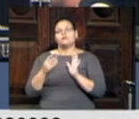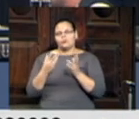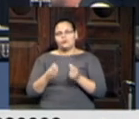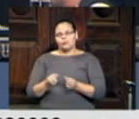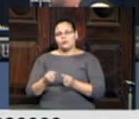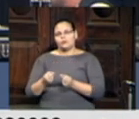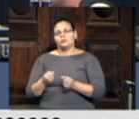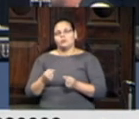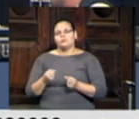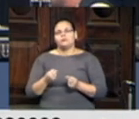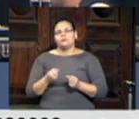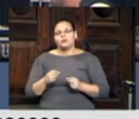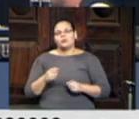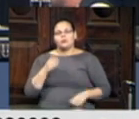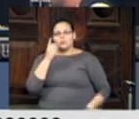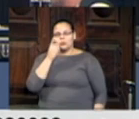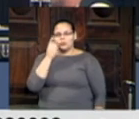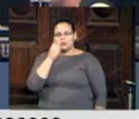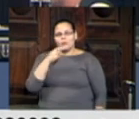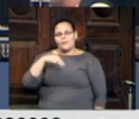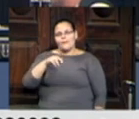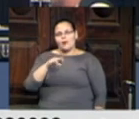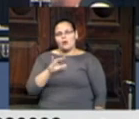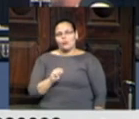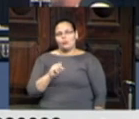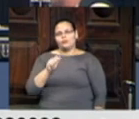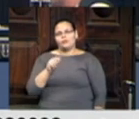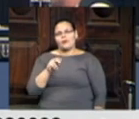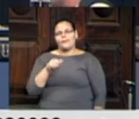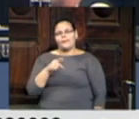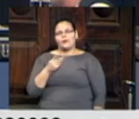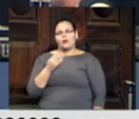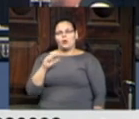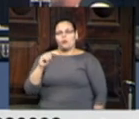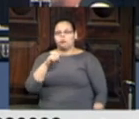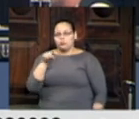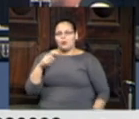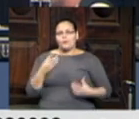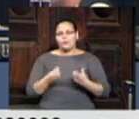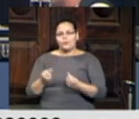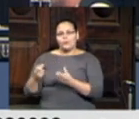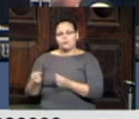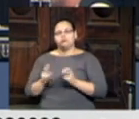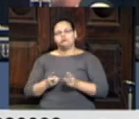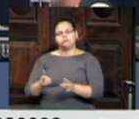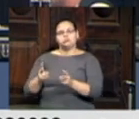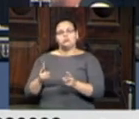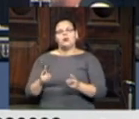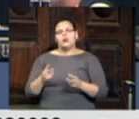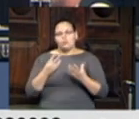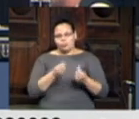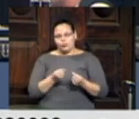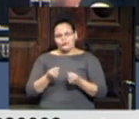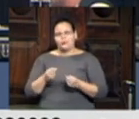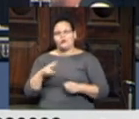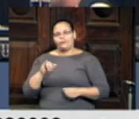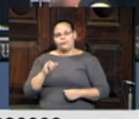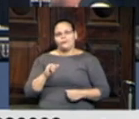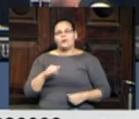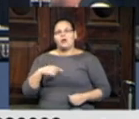favorável. Relator deputado Marcos Abraão. Em votação. Senhores que aprovam, permaneçam como estão. Aprovado,